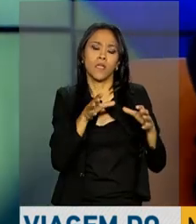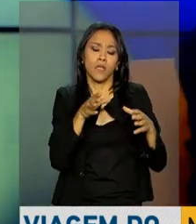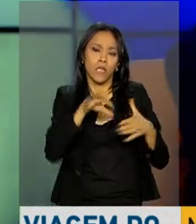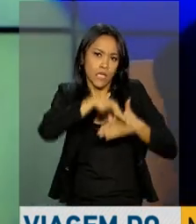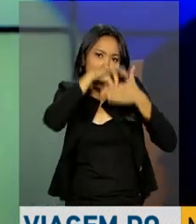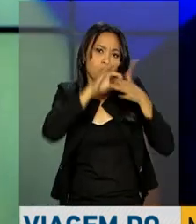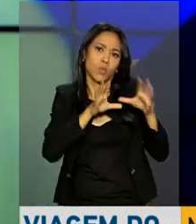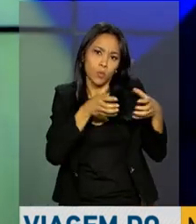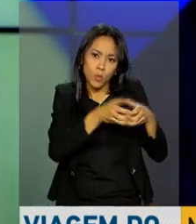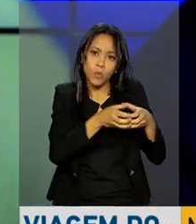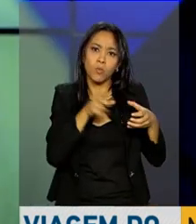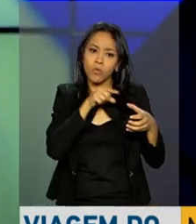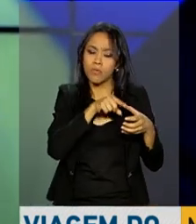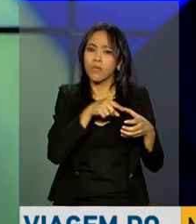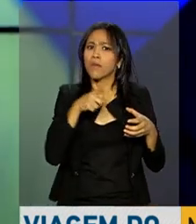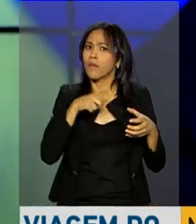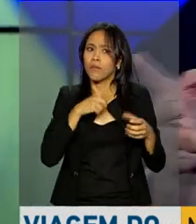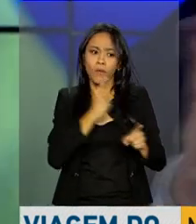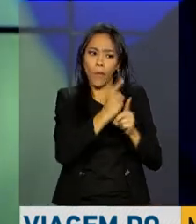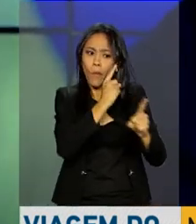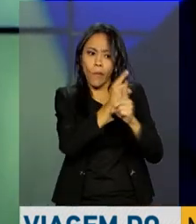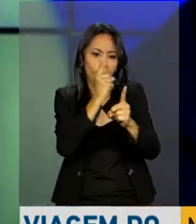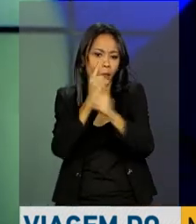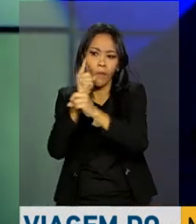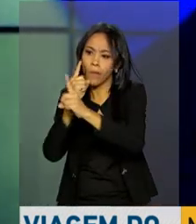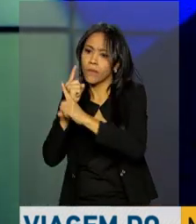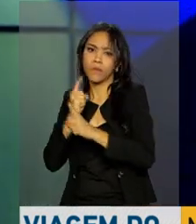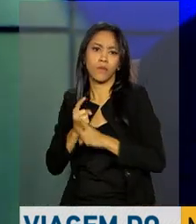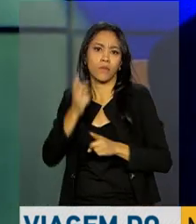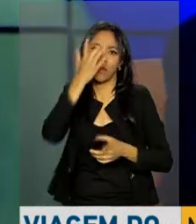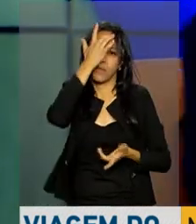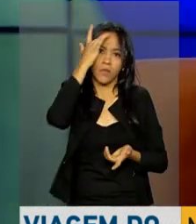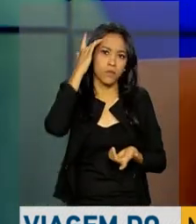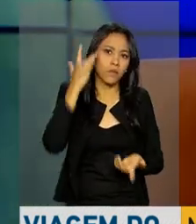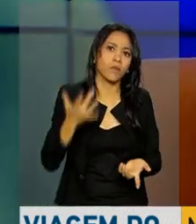tempo, você encontra pessoas que tiram fotos com você,